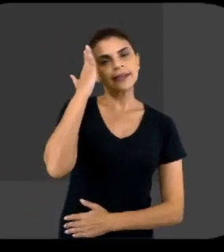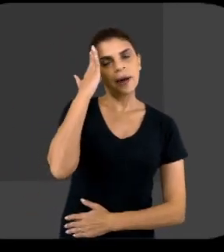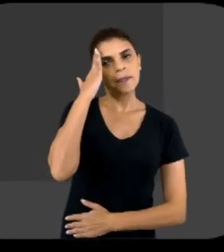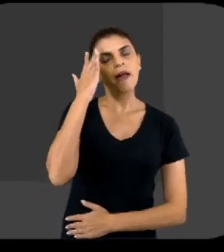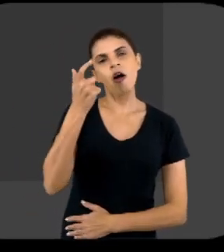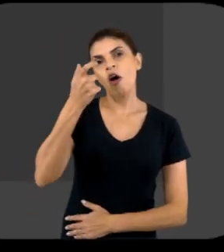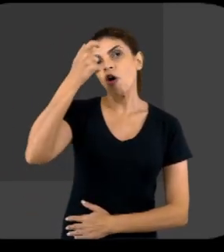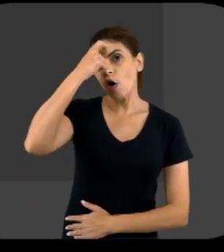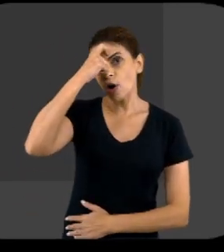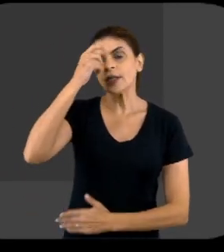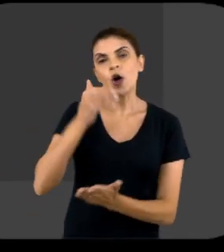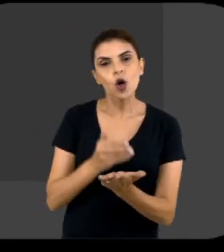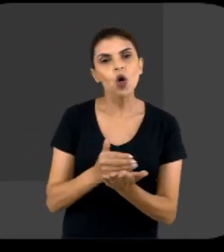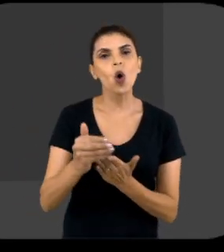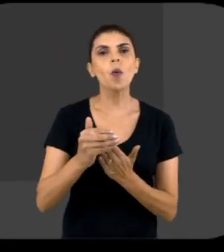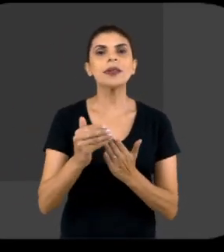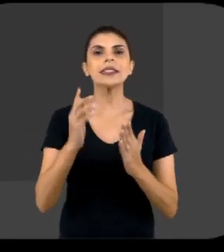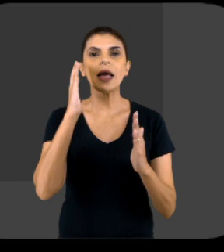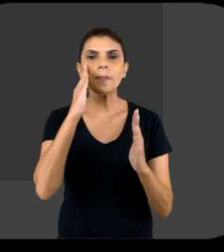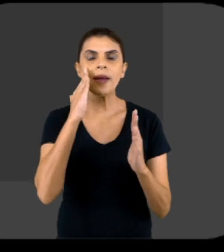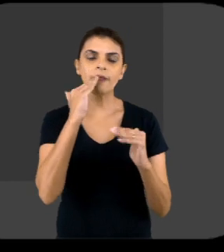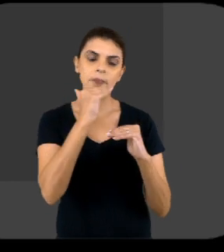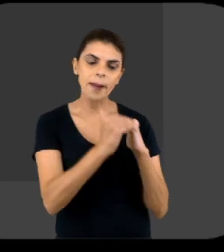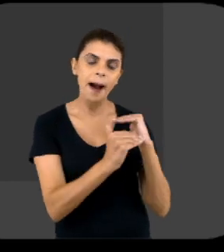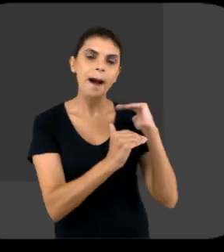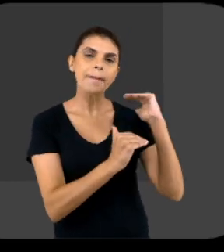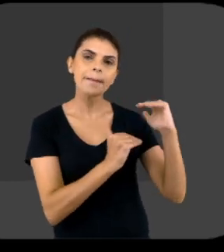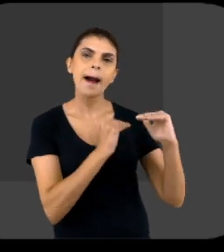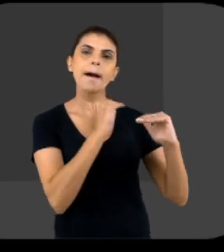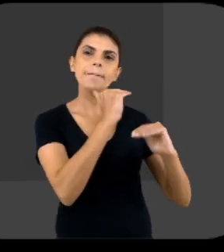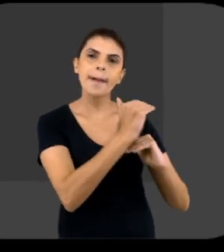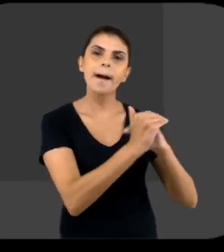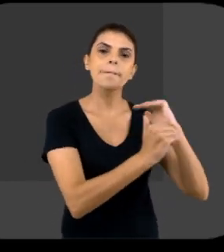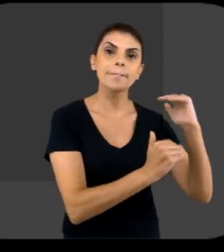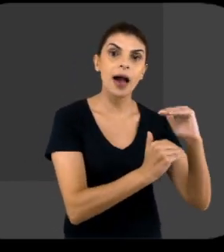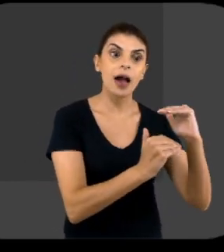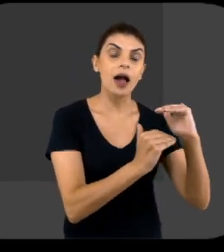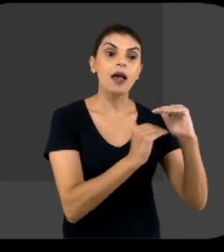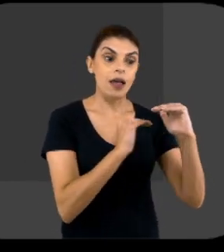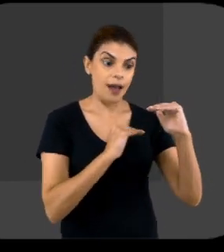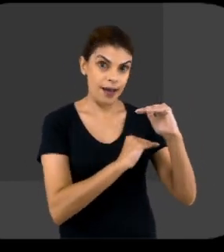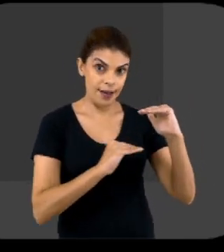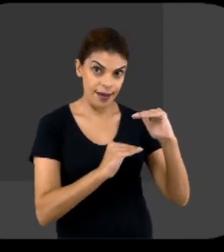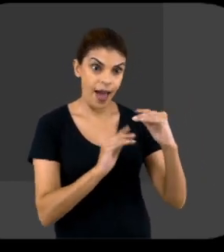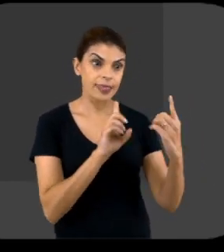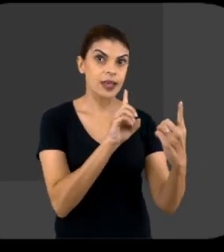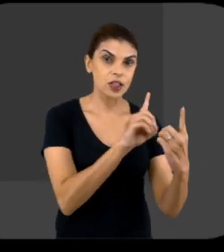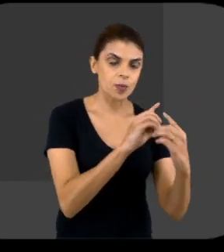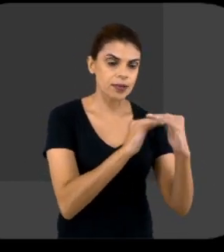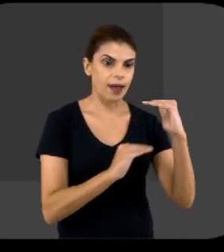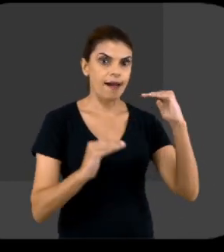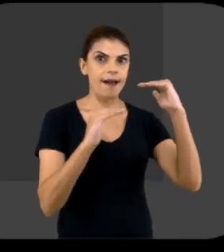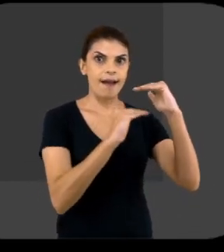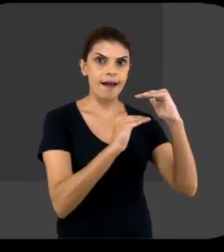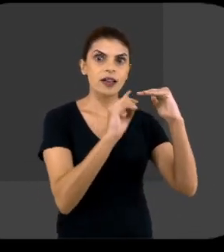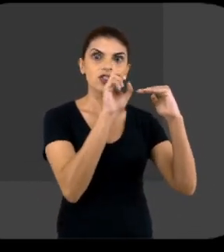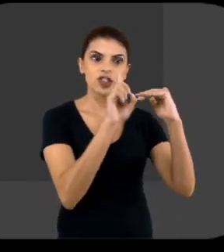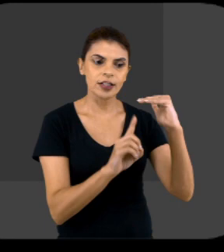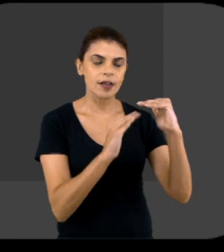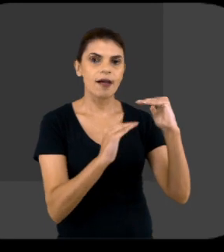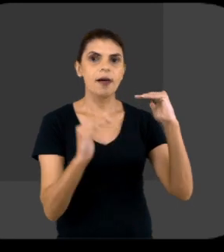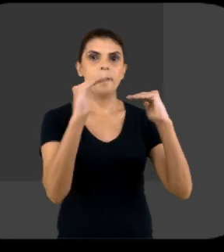a gente iniciar esse processo pela alta direção e isso vir trabalhando